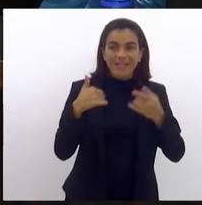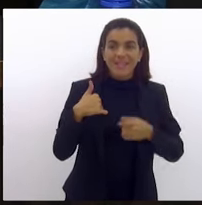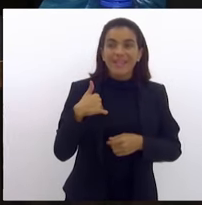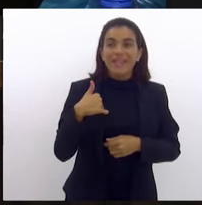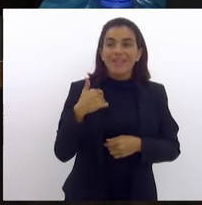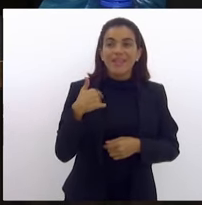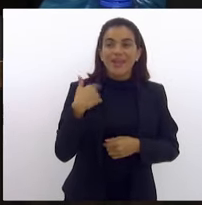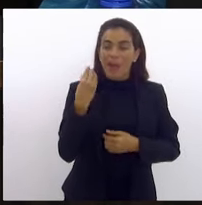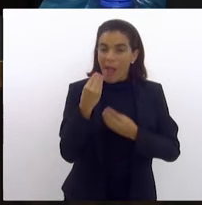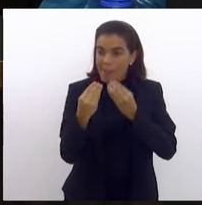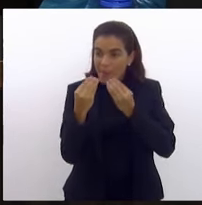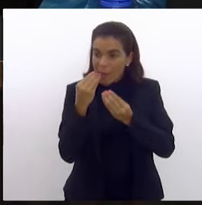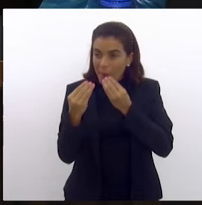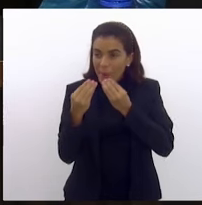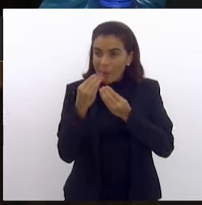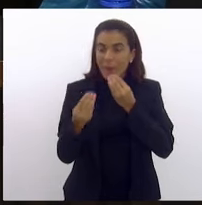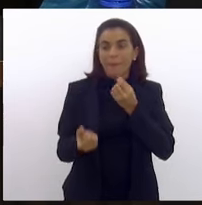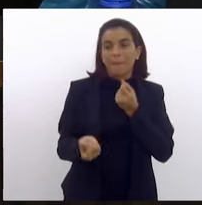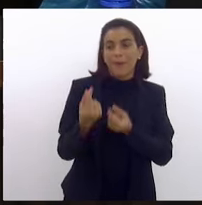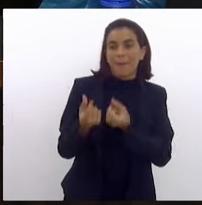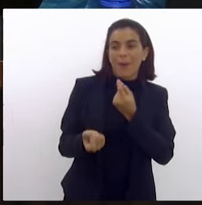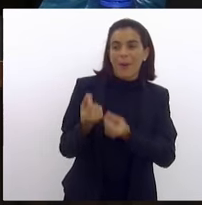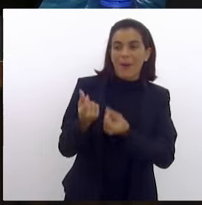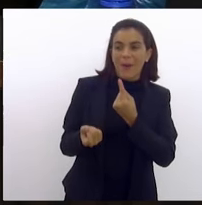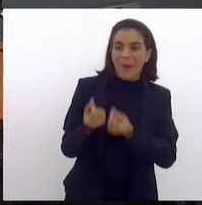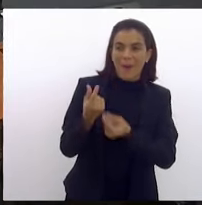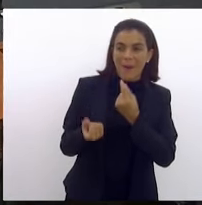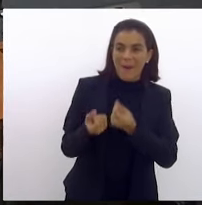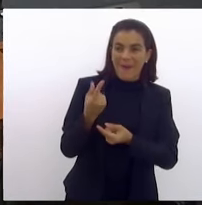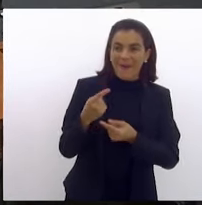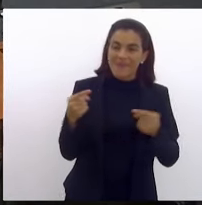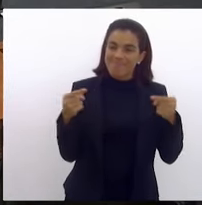degustando uma deliciosa pipoca. E eu combina muito. Aqui,